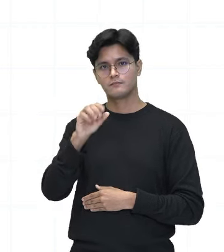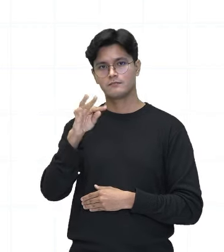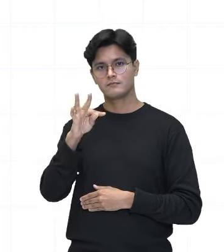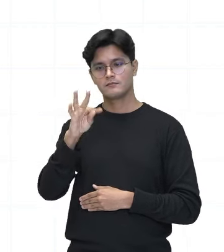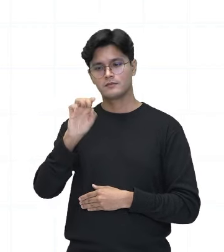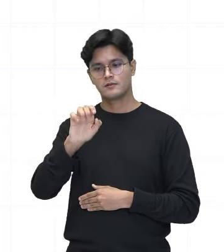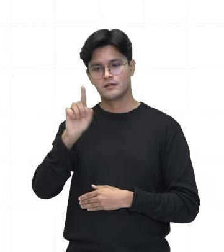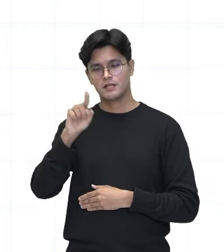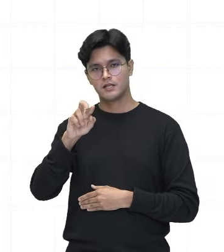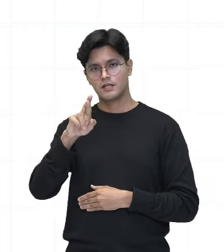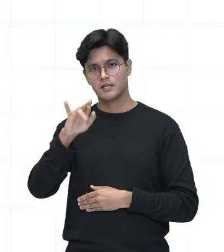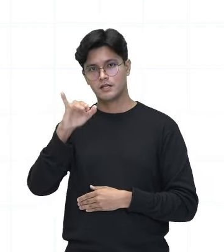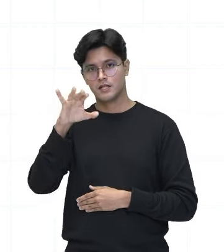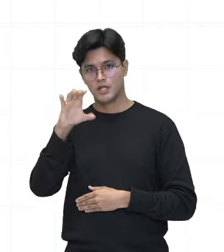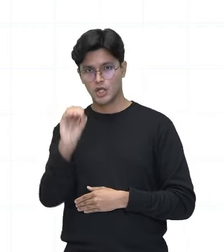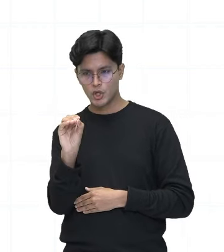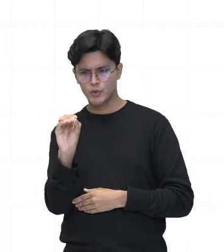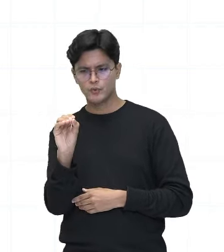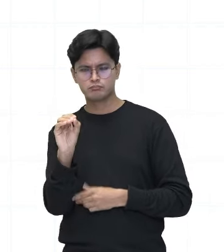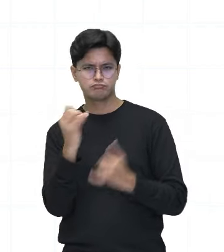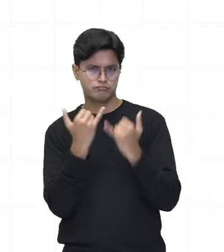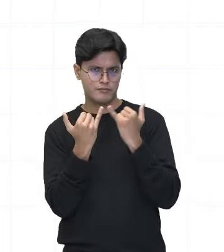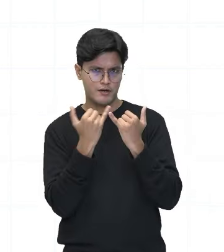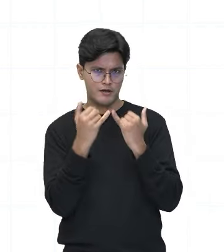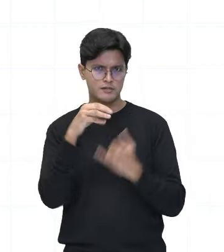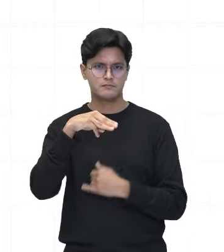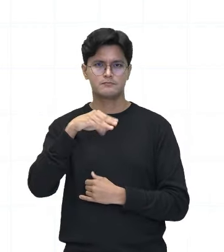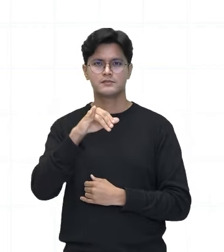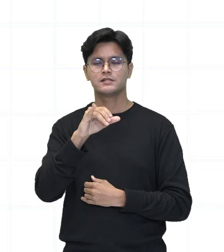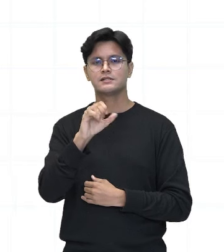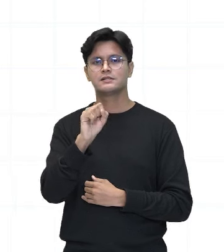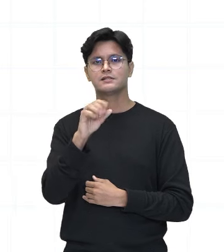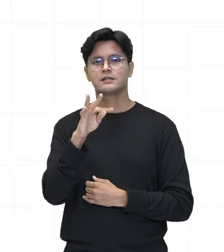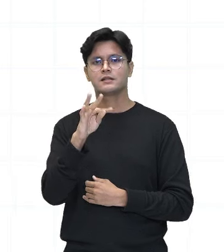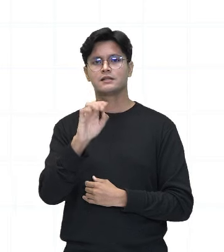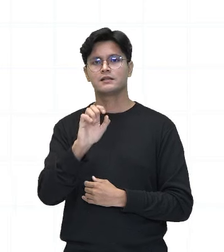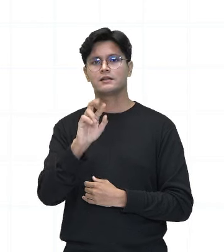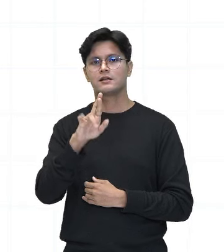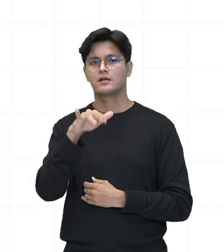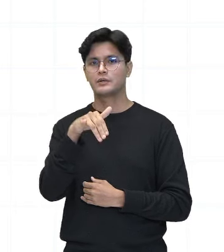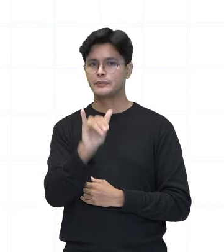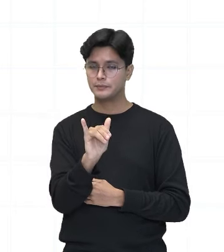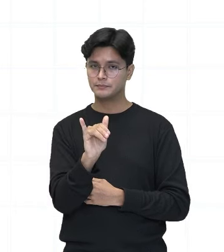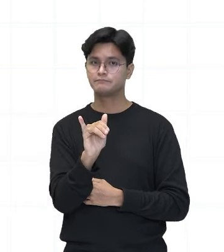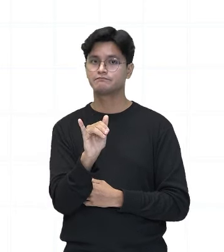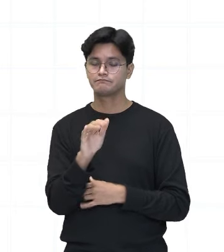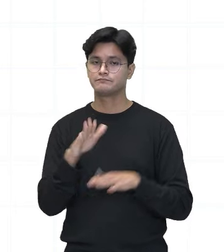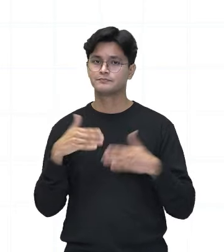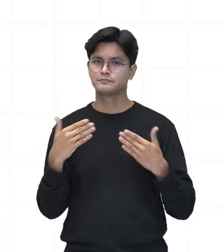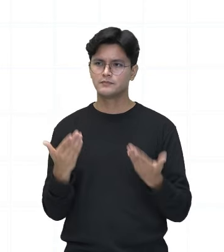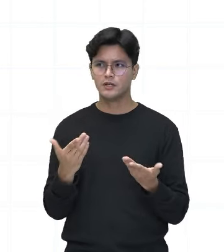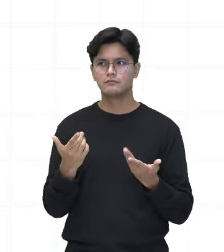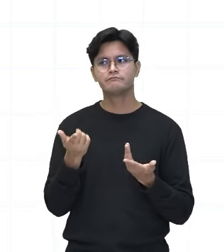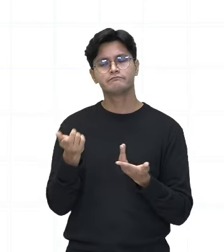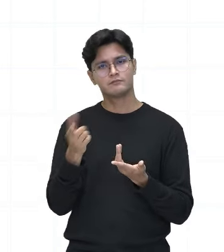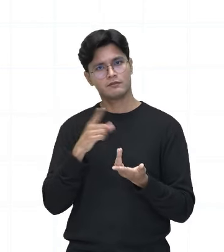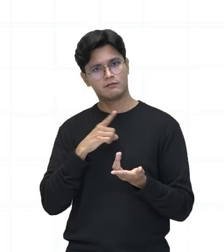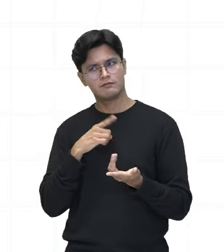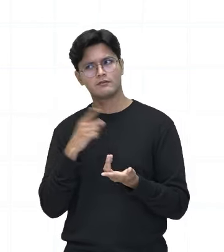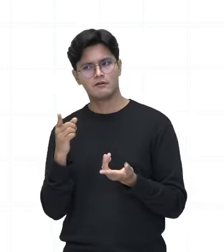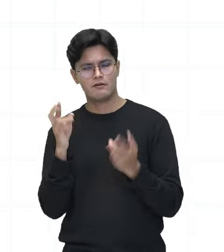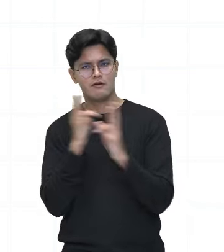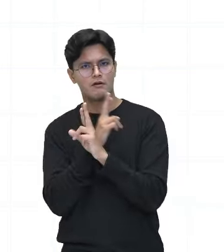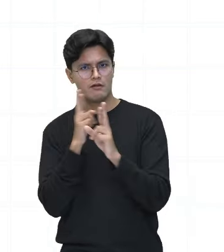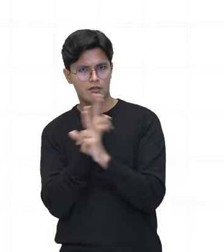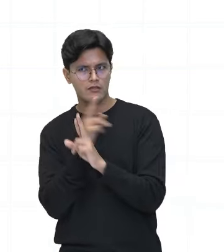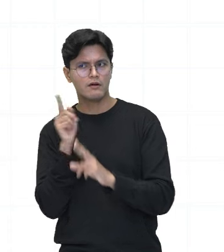Bem parecida, não é verdade? Então, se você olhar esse texto, você diz, tem alguma coisa com mistério aí, porque essa palavra é